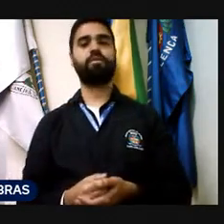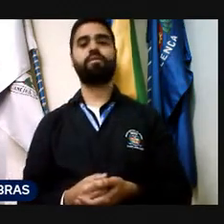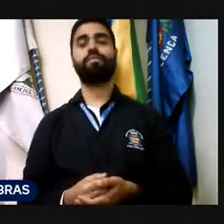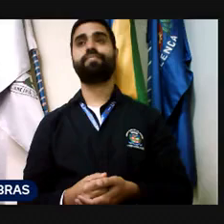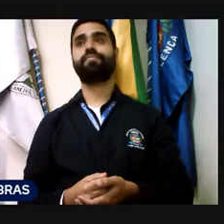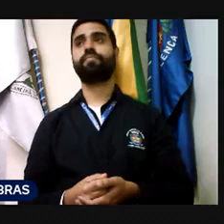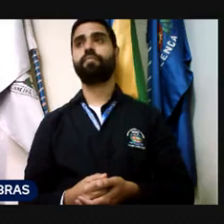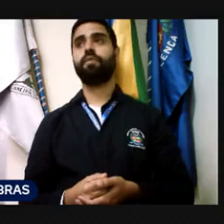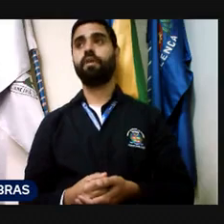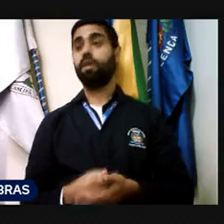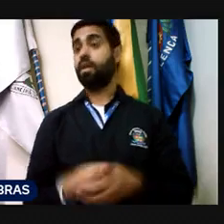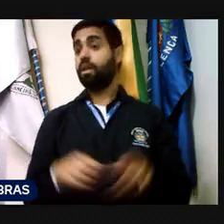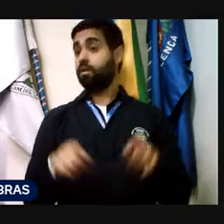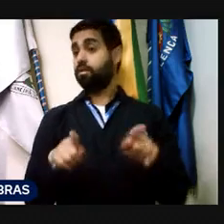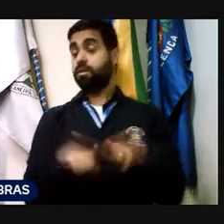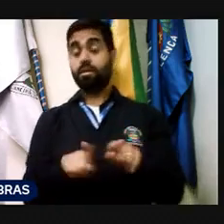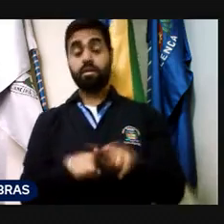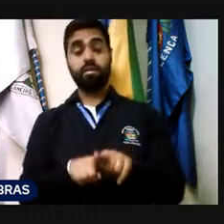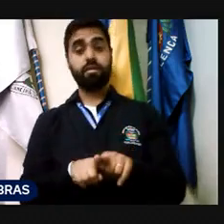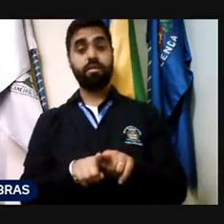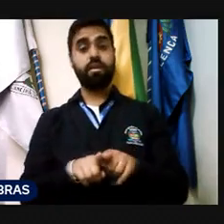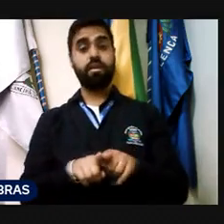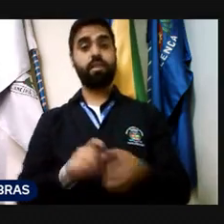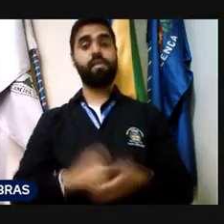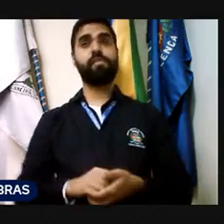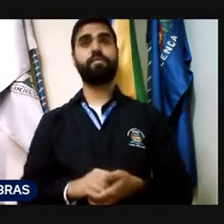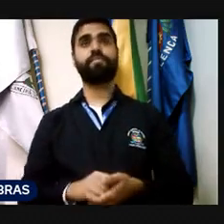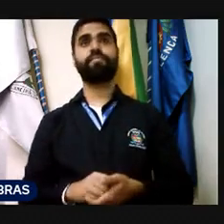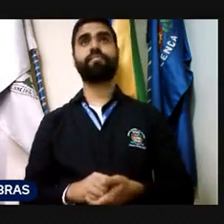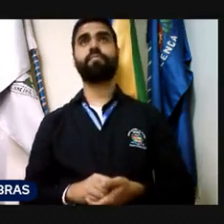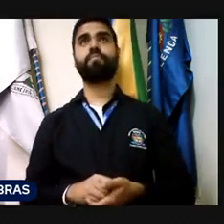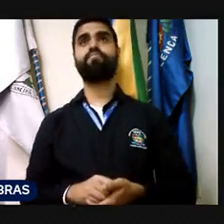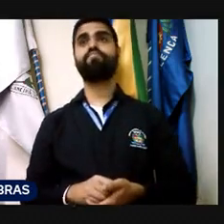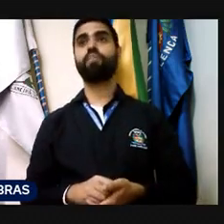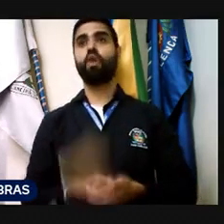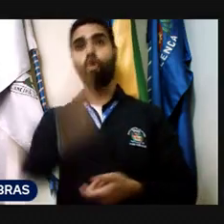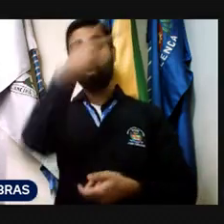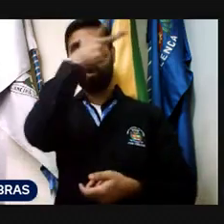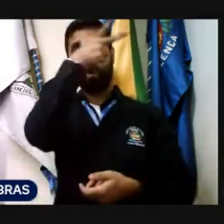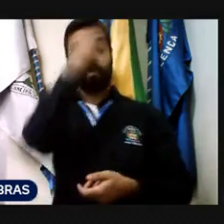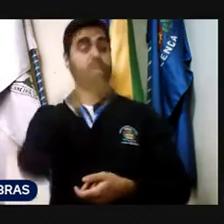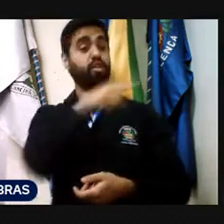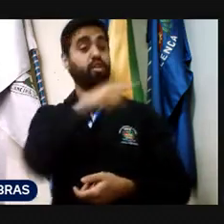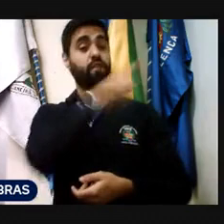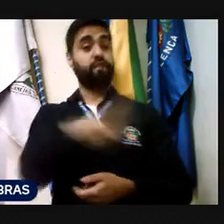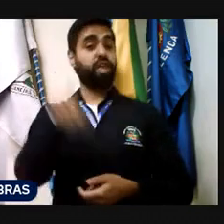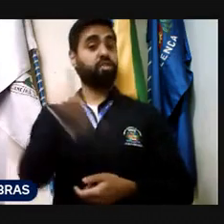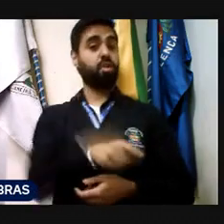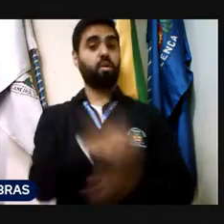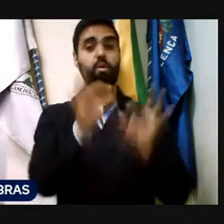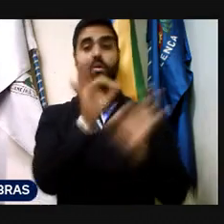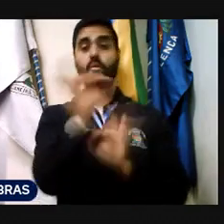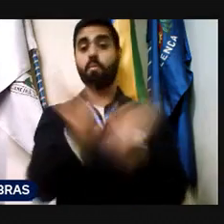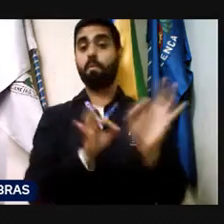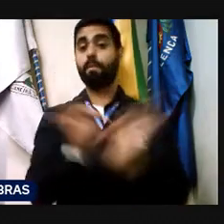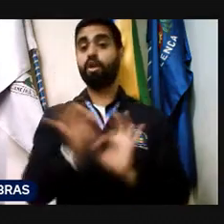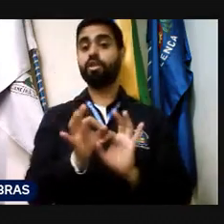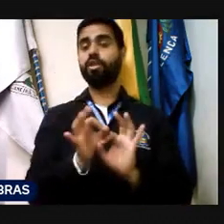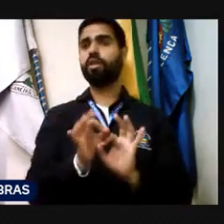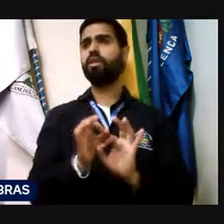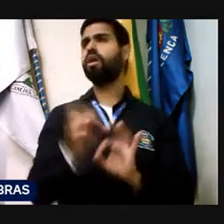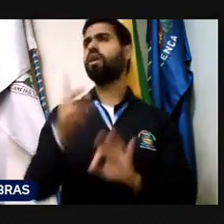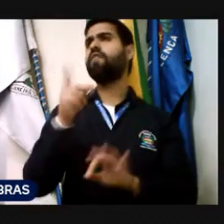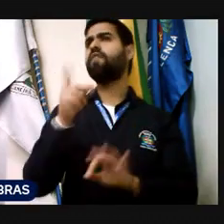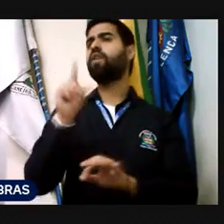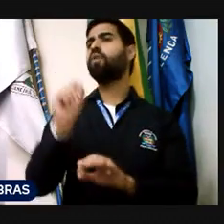Não sei direito. O prefeito vetou um projeto que falava